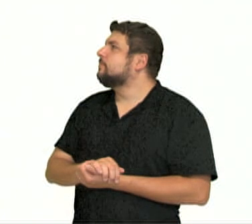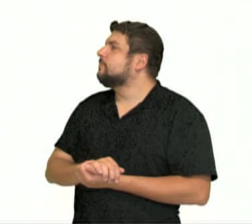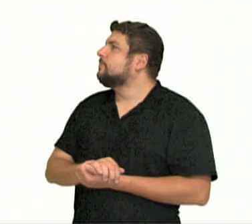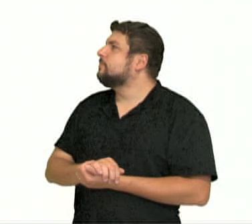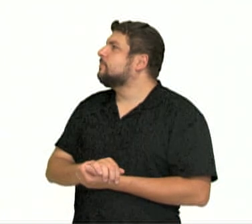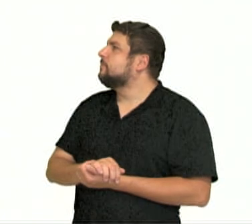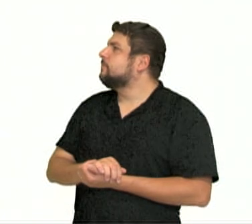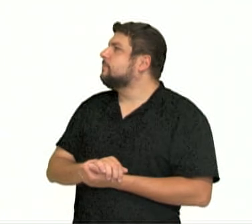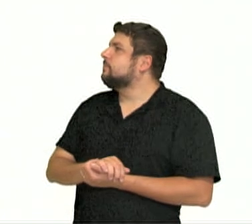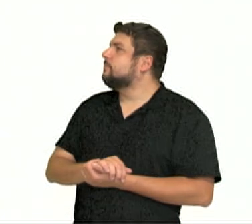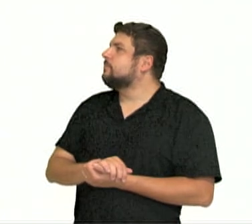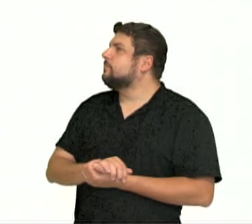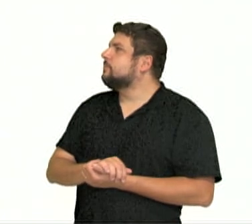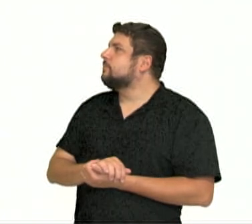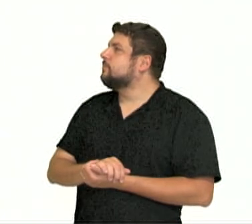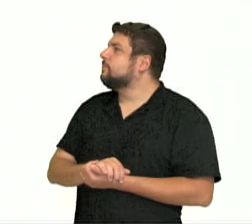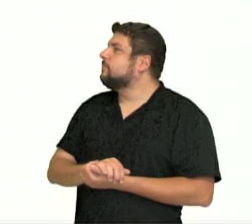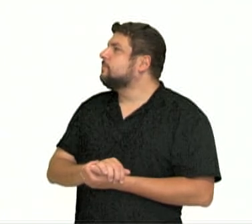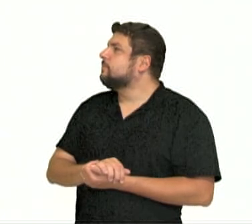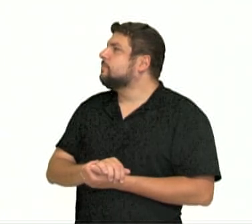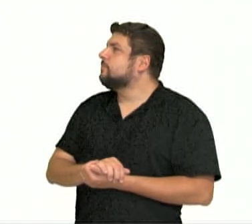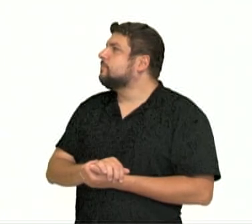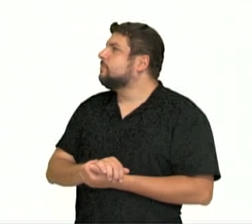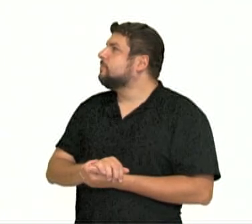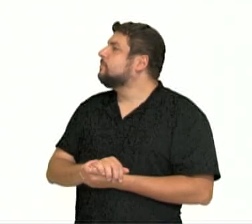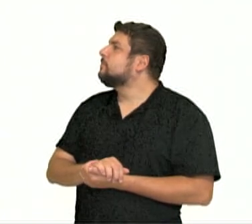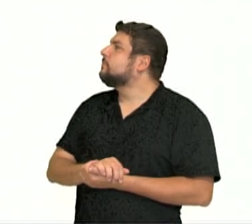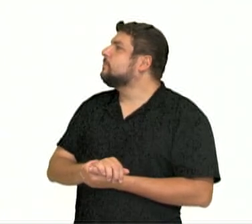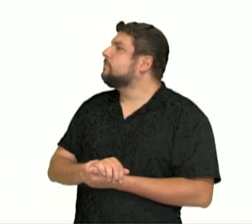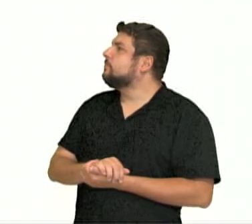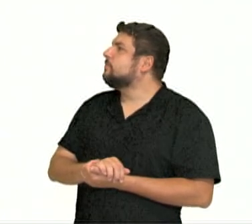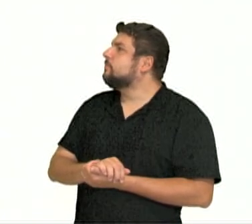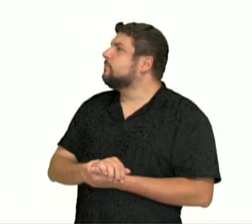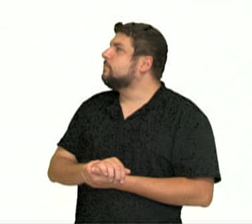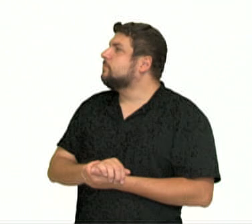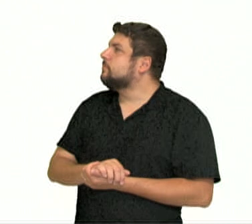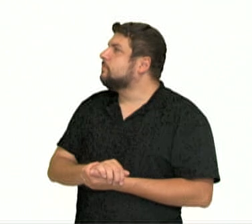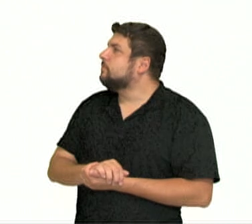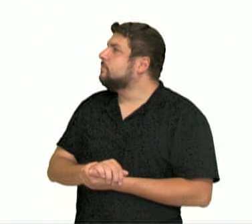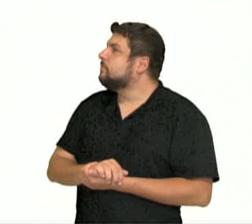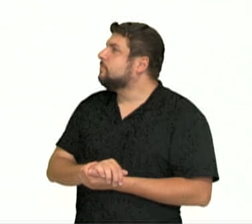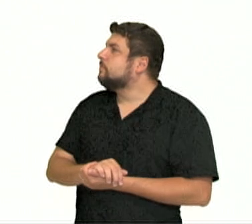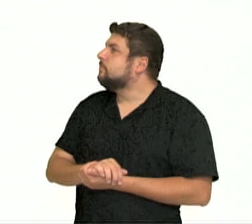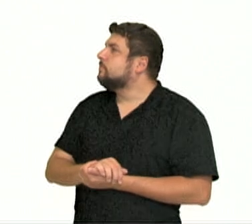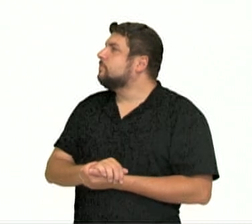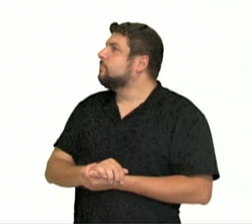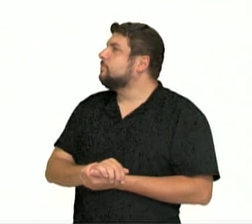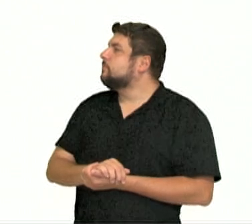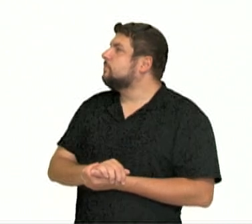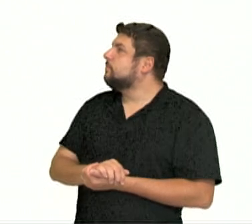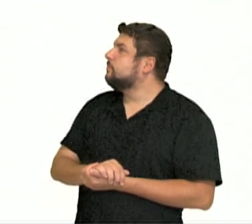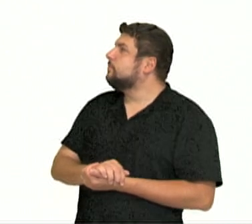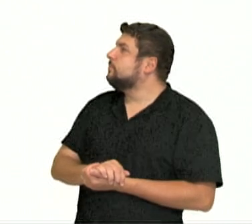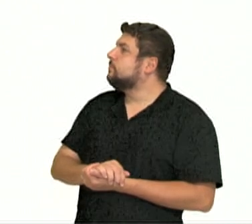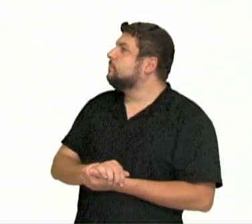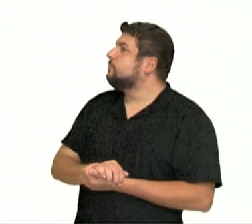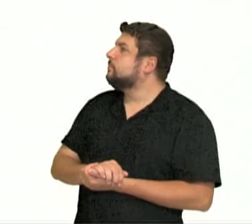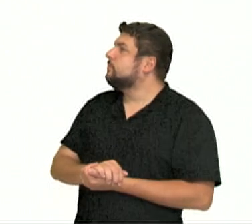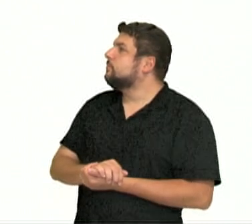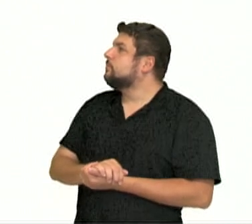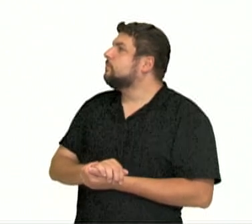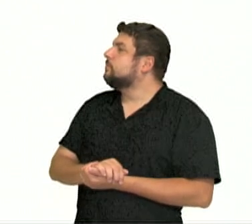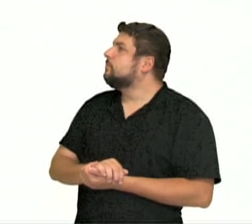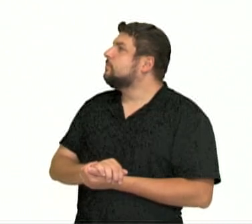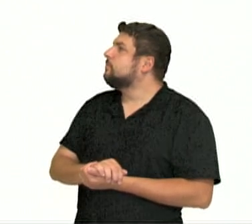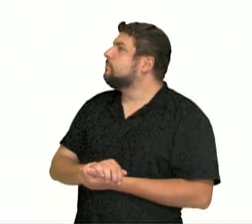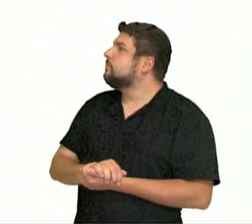Shakira es rubia, lleva una chaqueta negra, tiene los ojos negros, el pelo